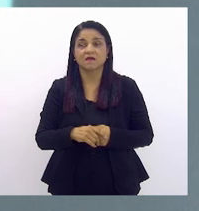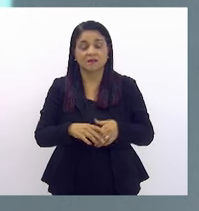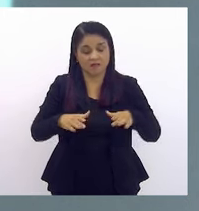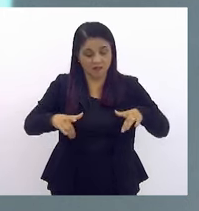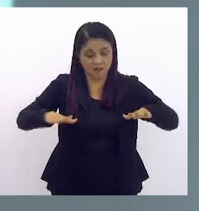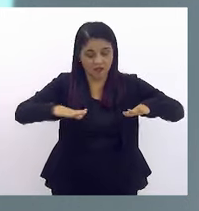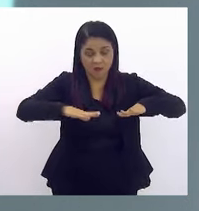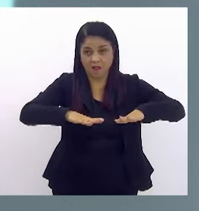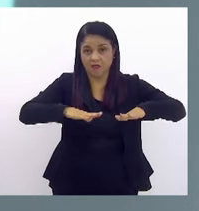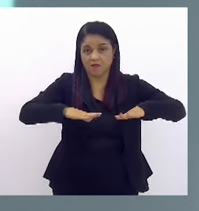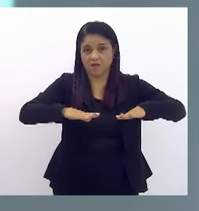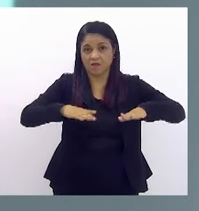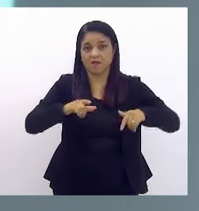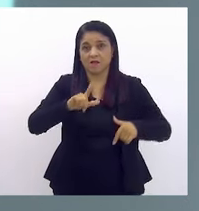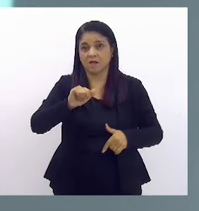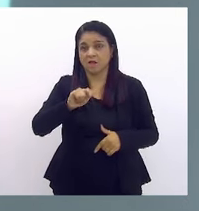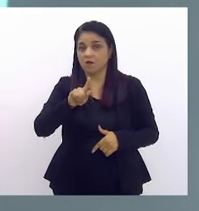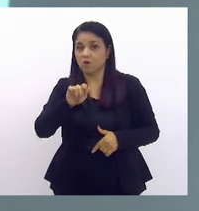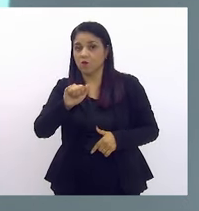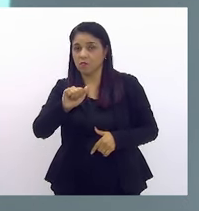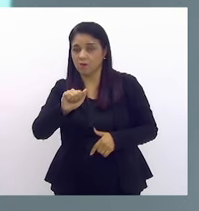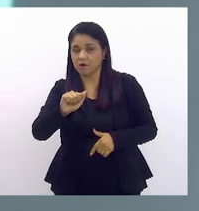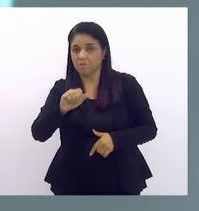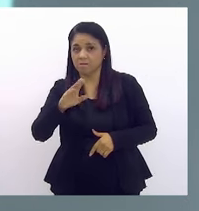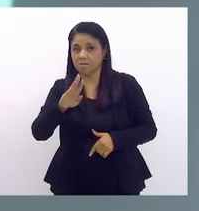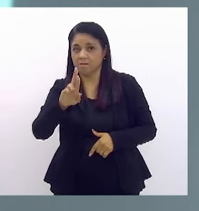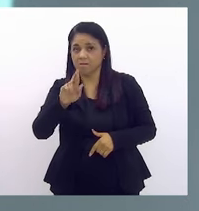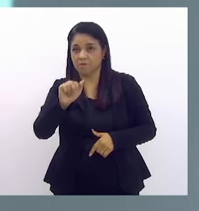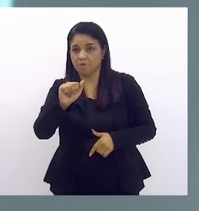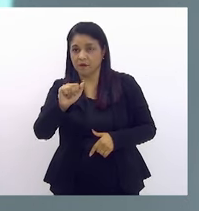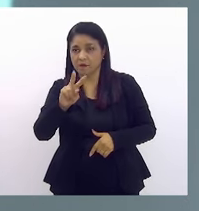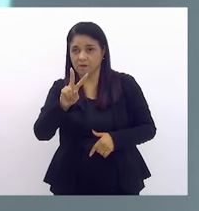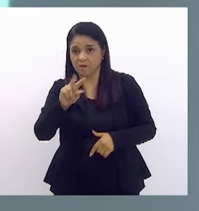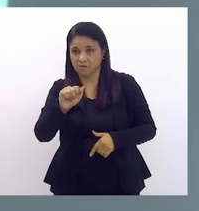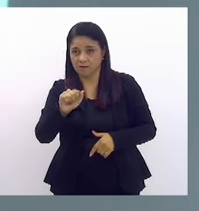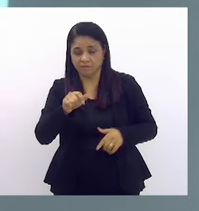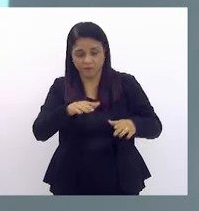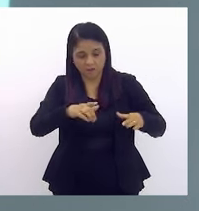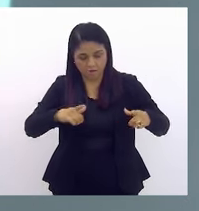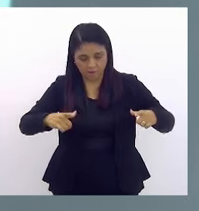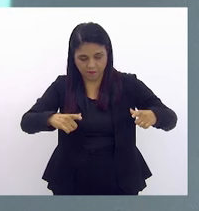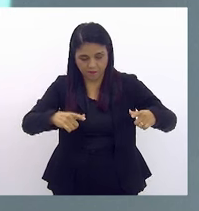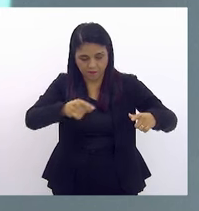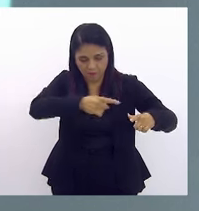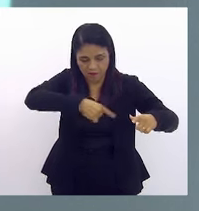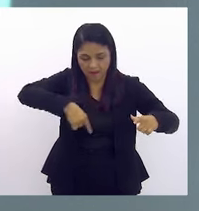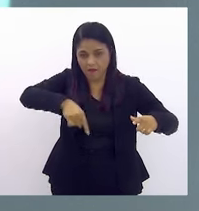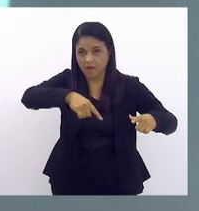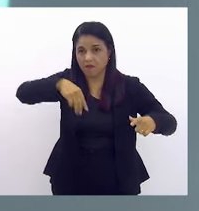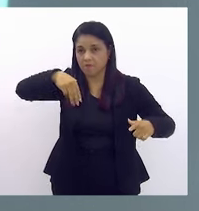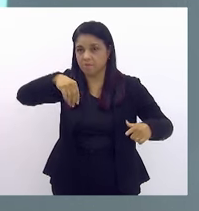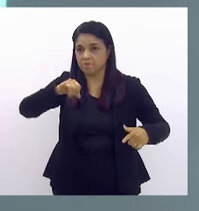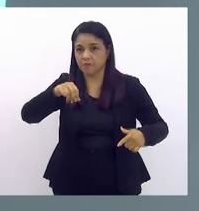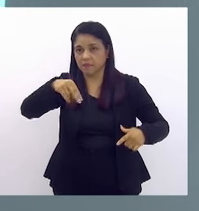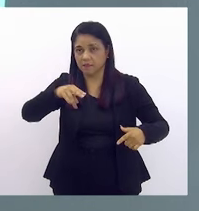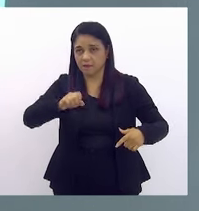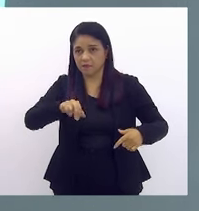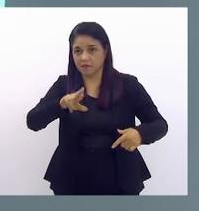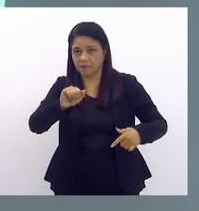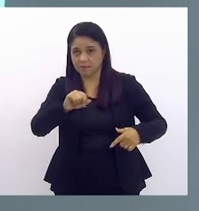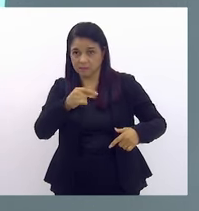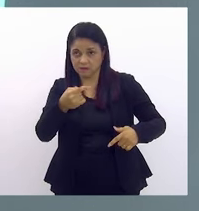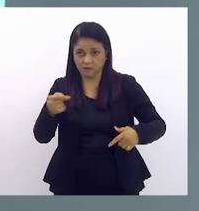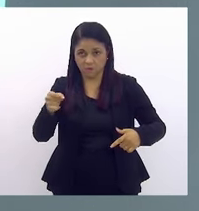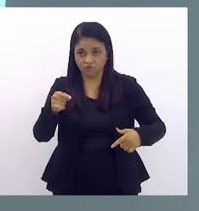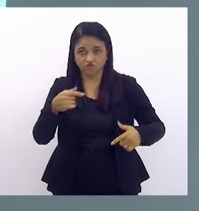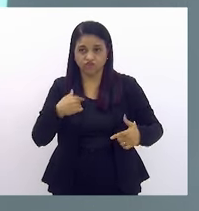Brava, que era aqui, uma cava de mineração, foi o que ela se tornou, porque a gente nem consegue